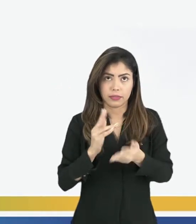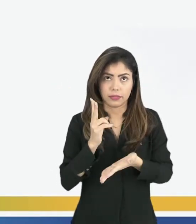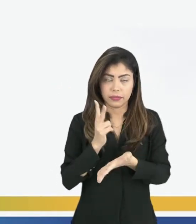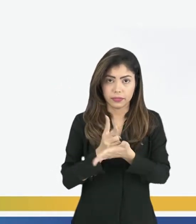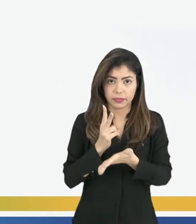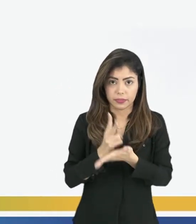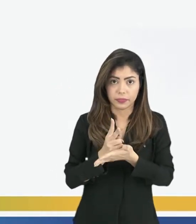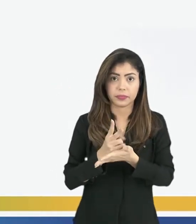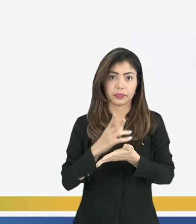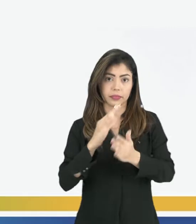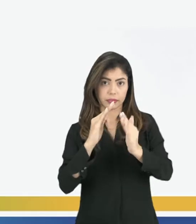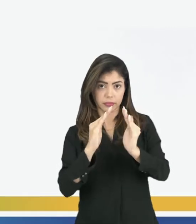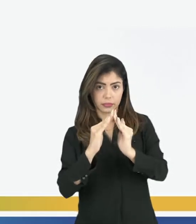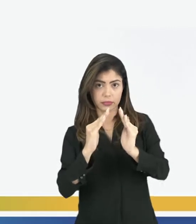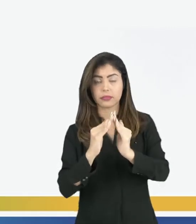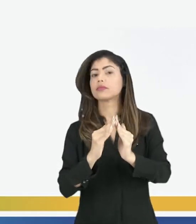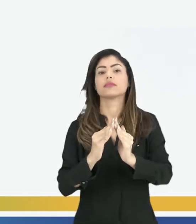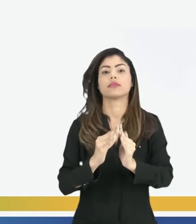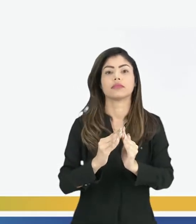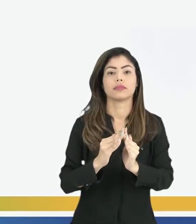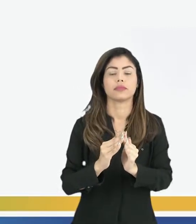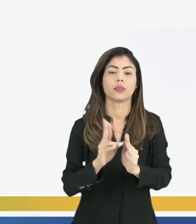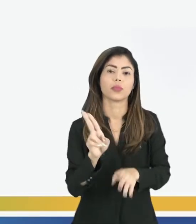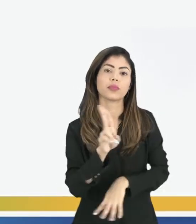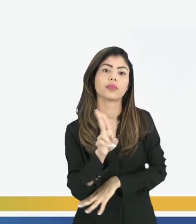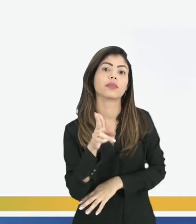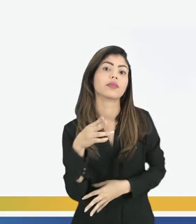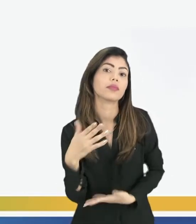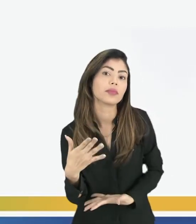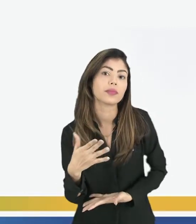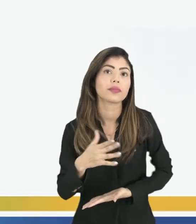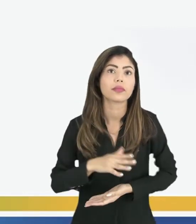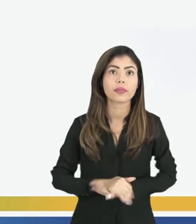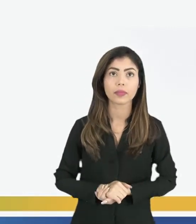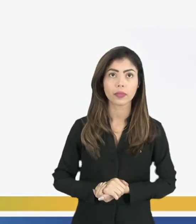mesmo cultivadas em casa, são chamadas de